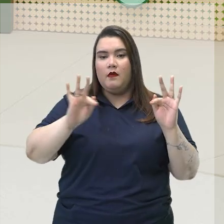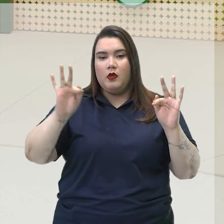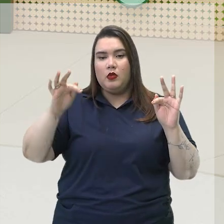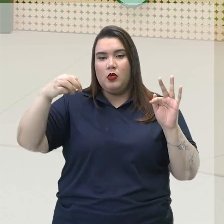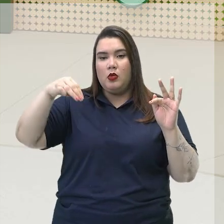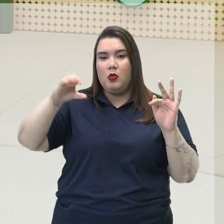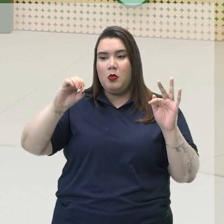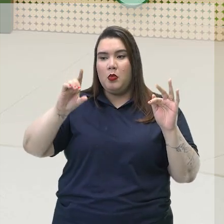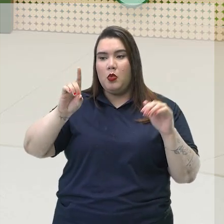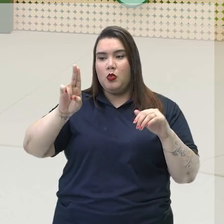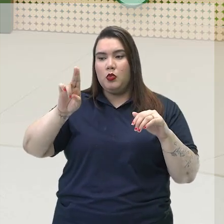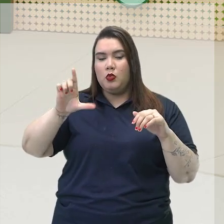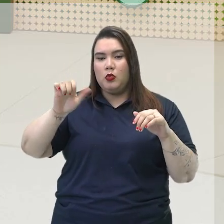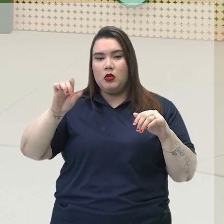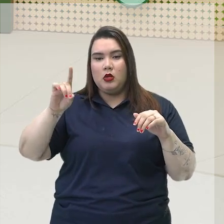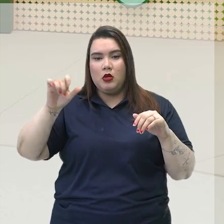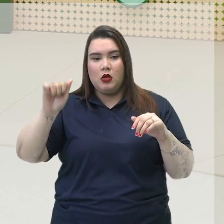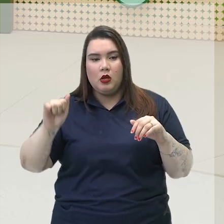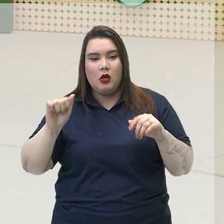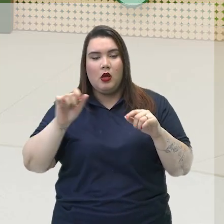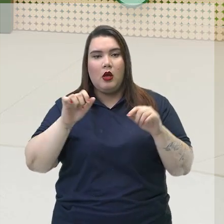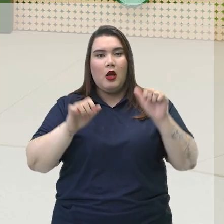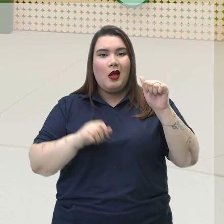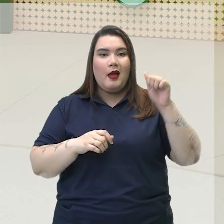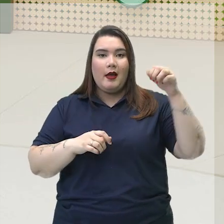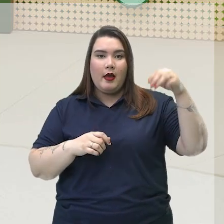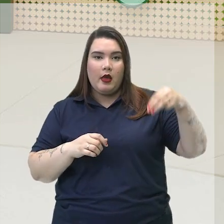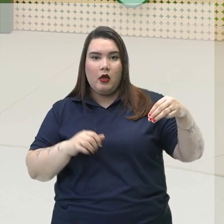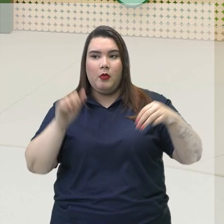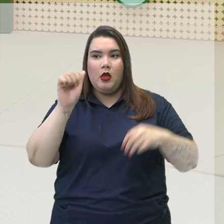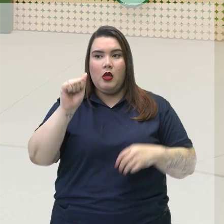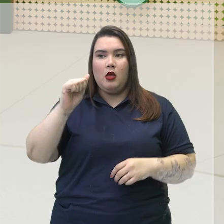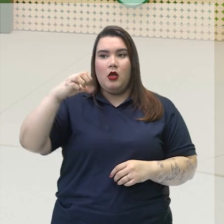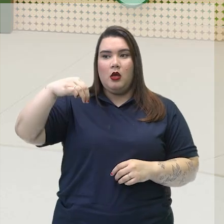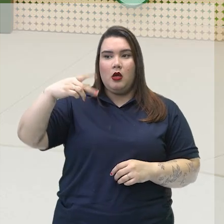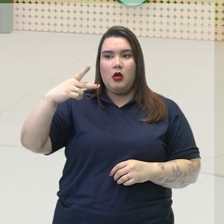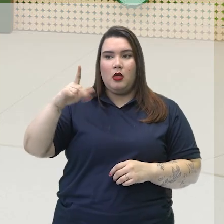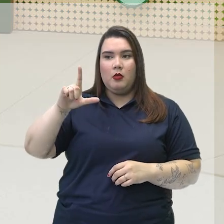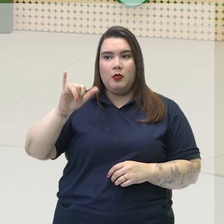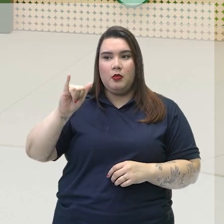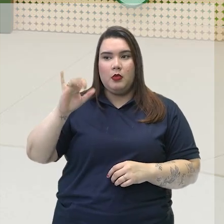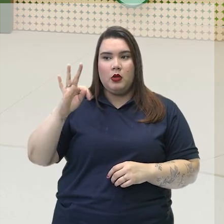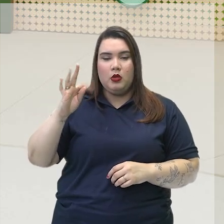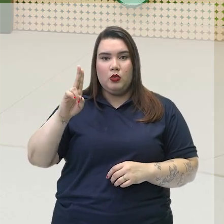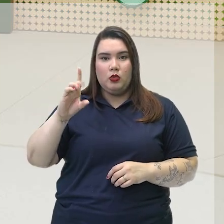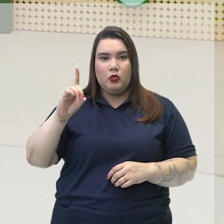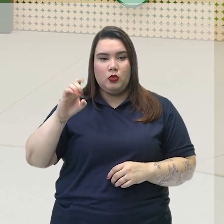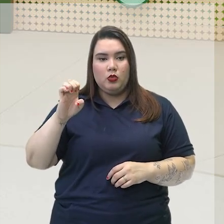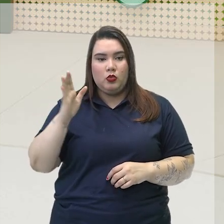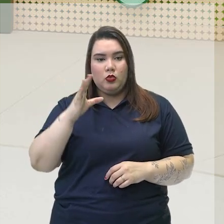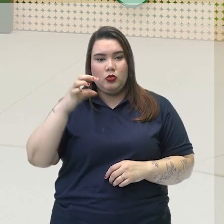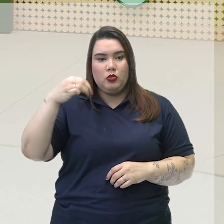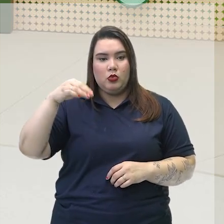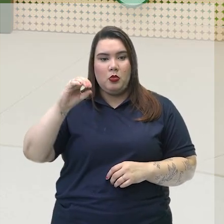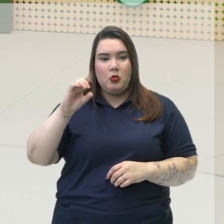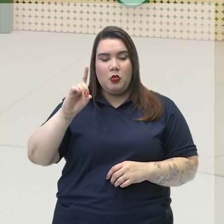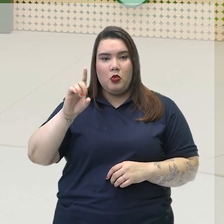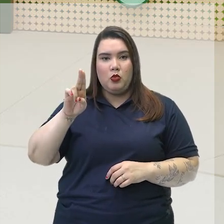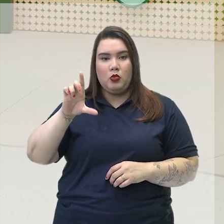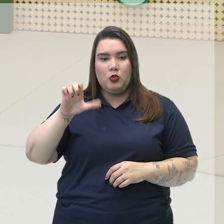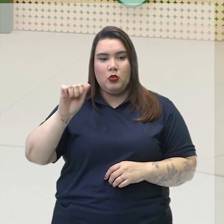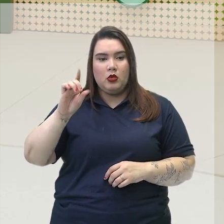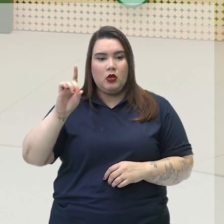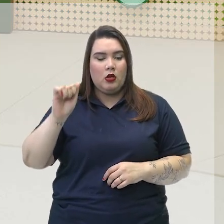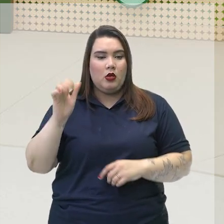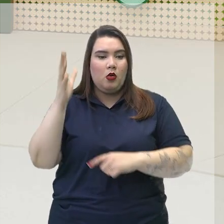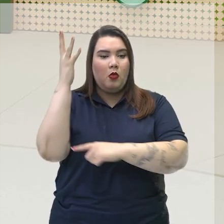é amplitude modulada, amplitude da onda que é regulada, né? Que é modulada. E o